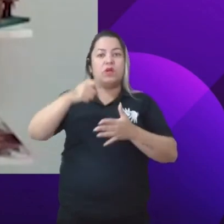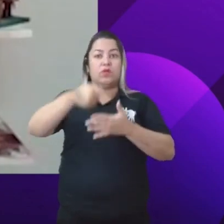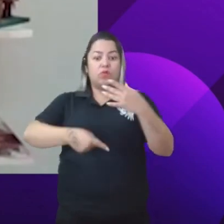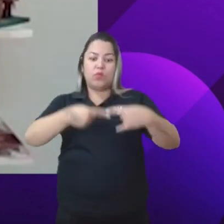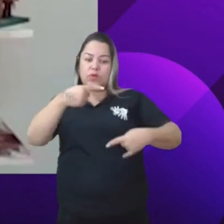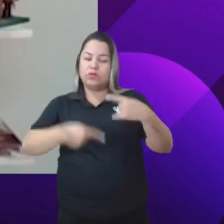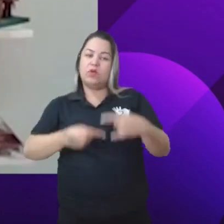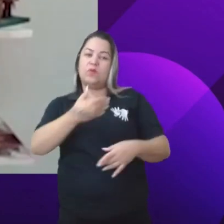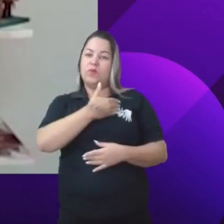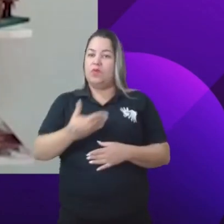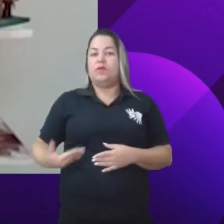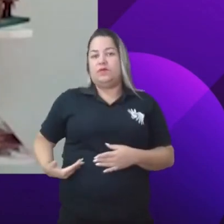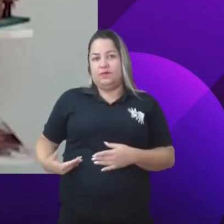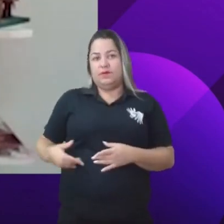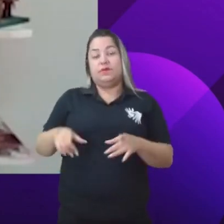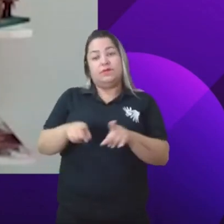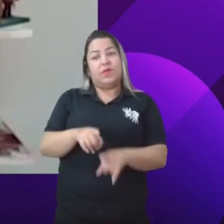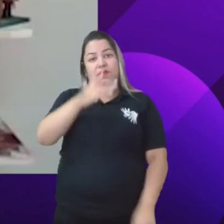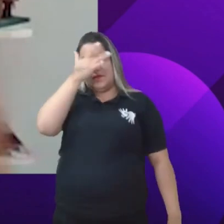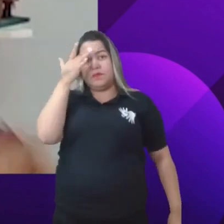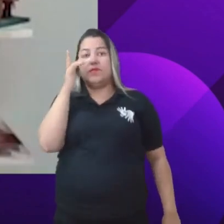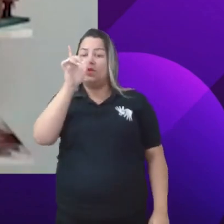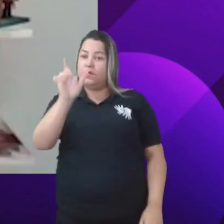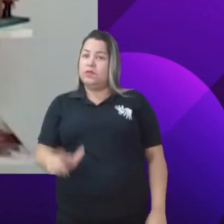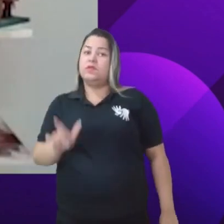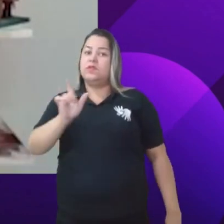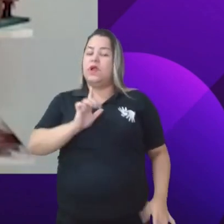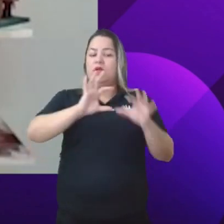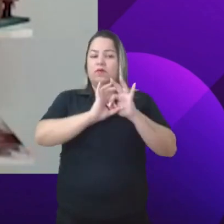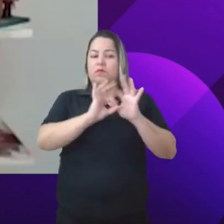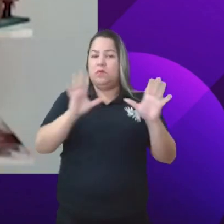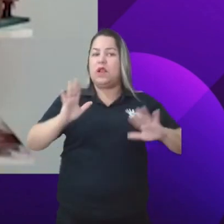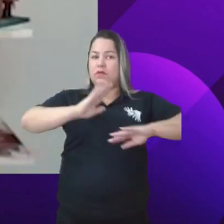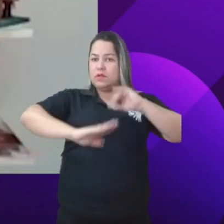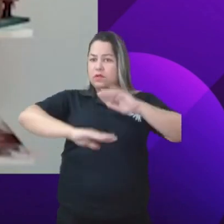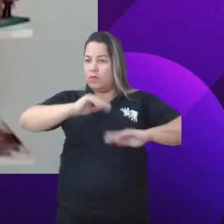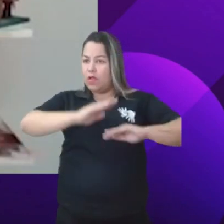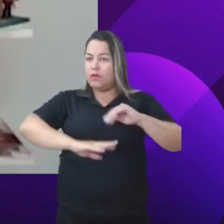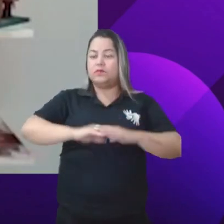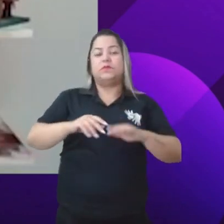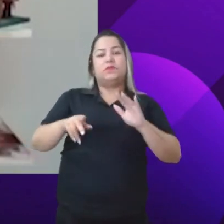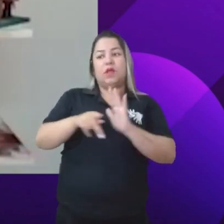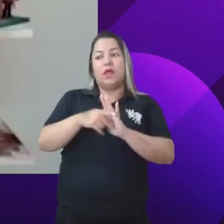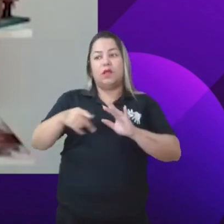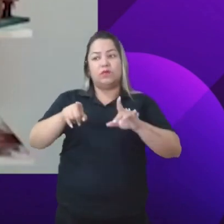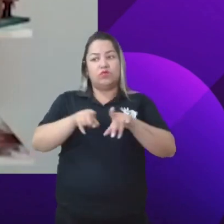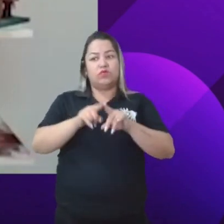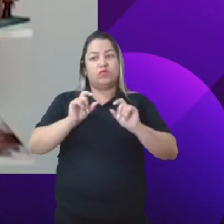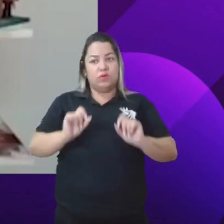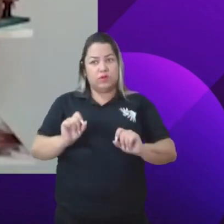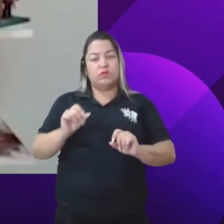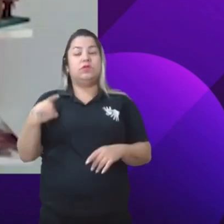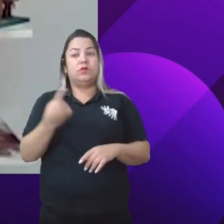políticas públicas, como uma garantia de que aquela pessoa possa ter o livre-arbítrio para exercer ali a sua agência,